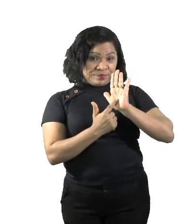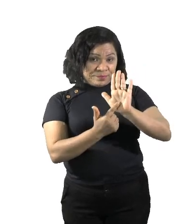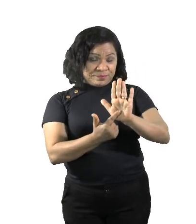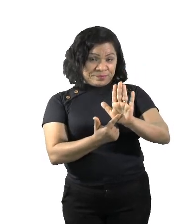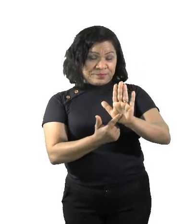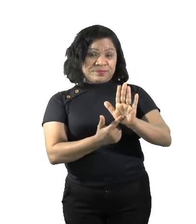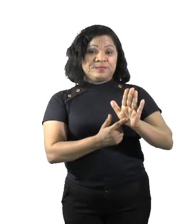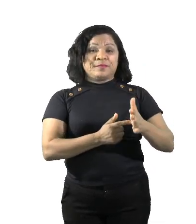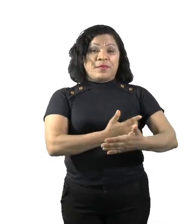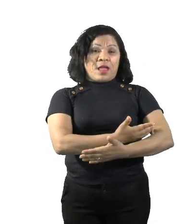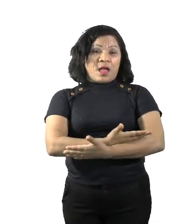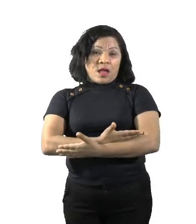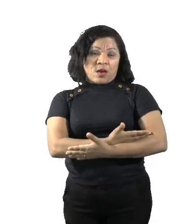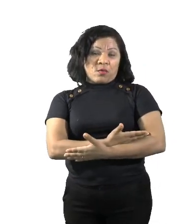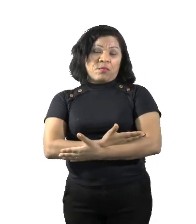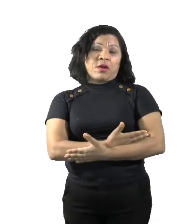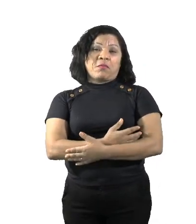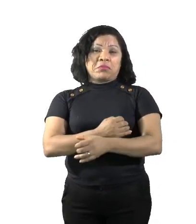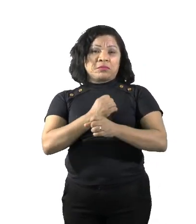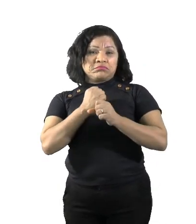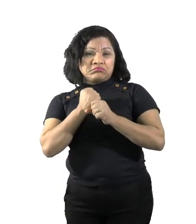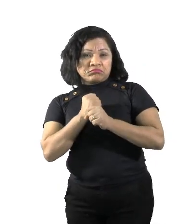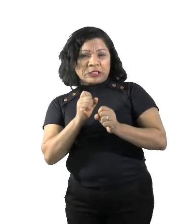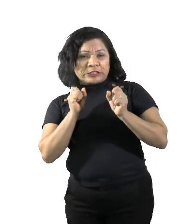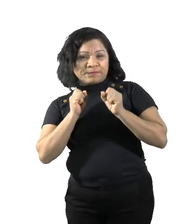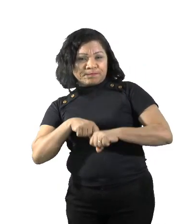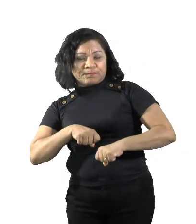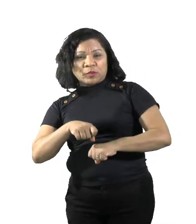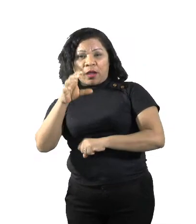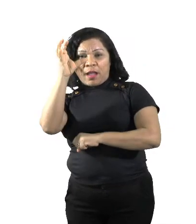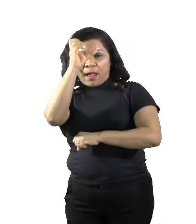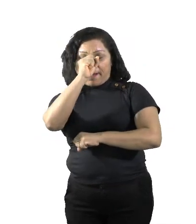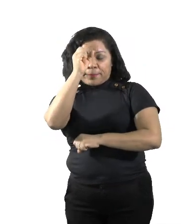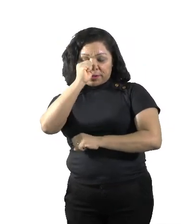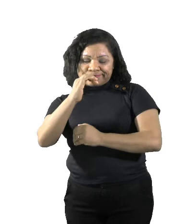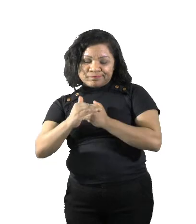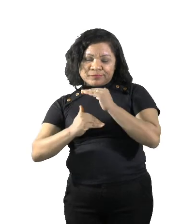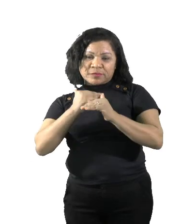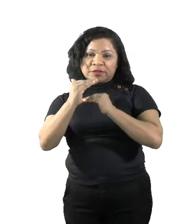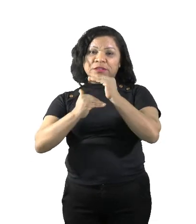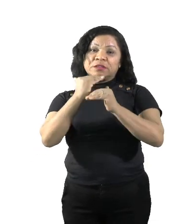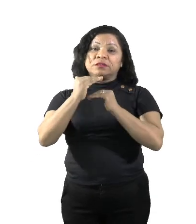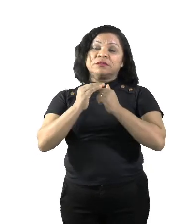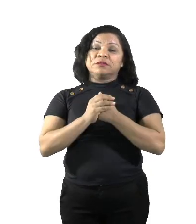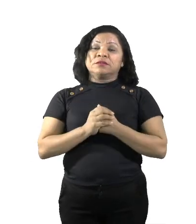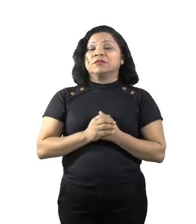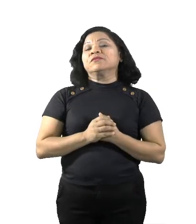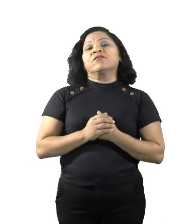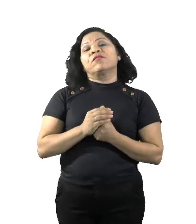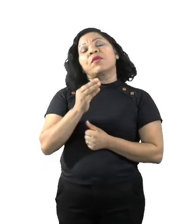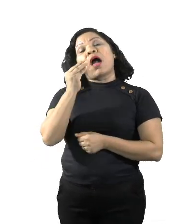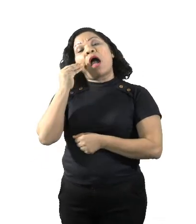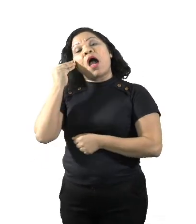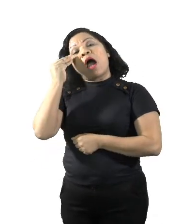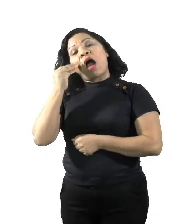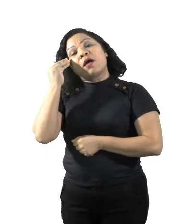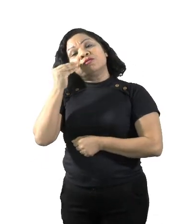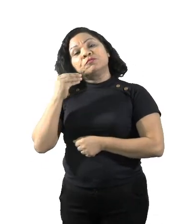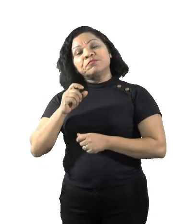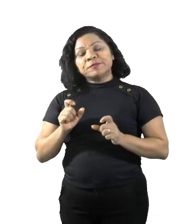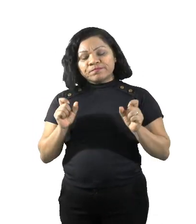os bebês têm a possibilidade de aprender e se desenvolver ao experimentar as